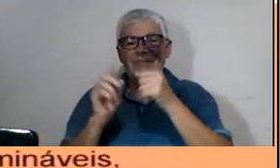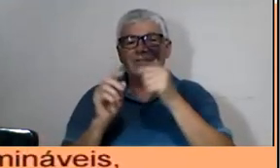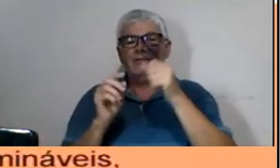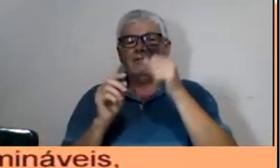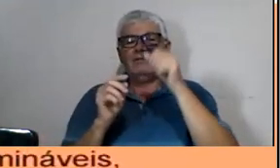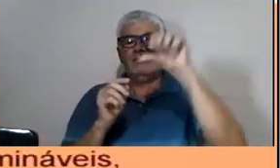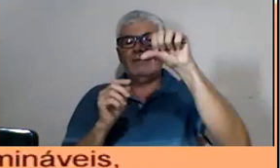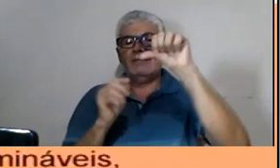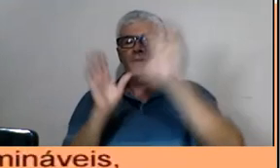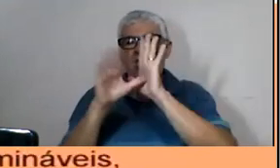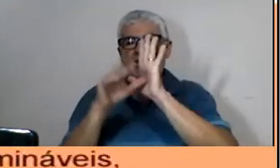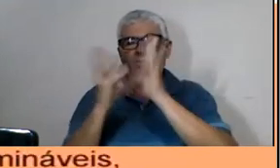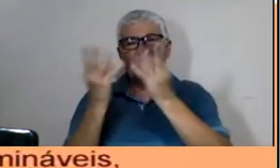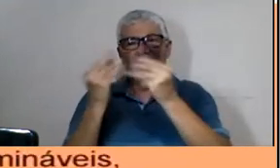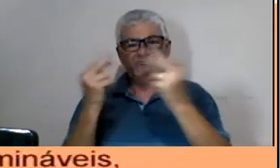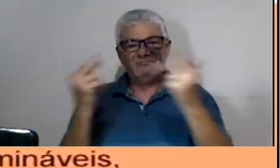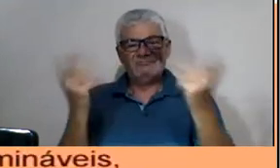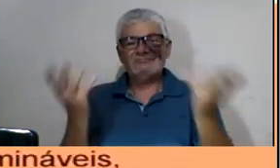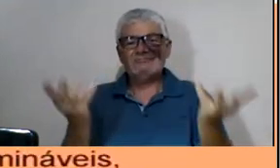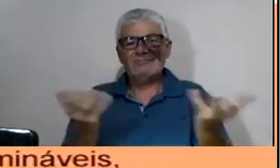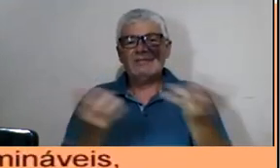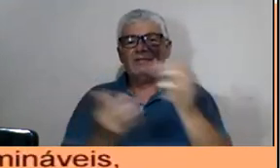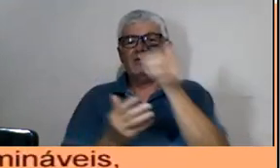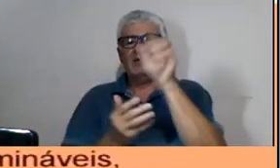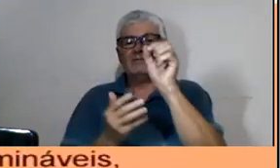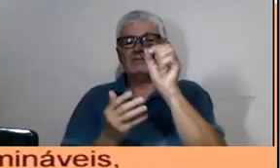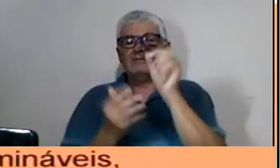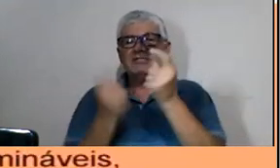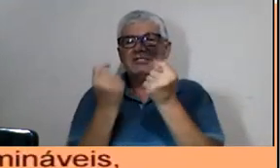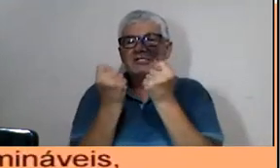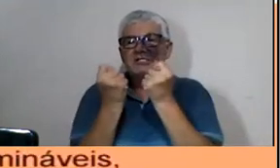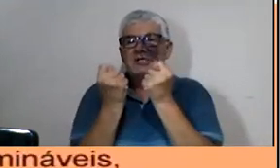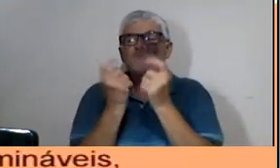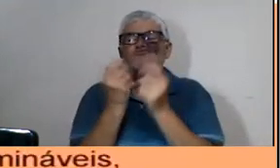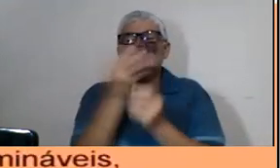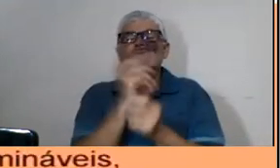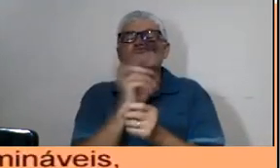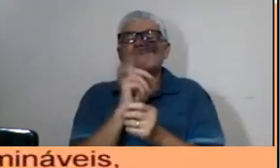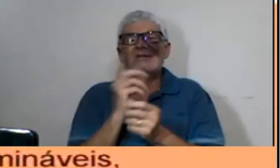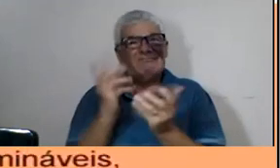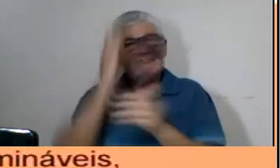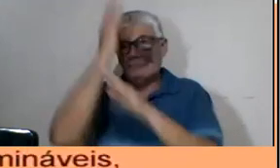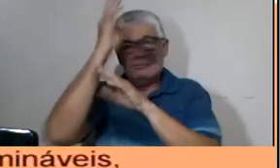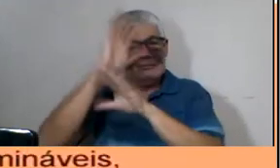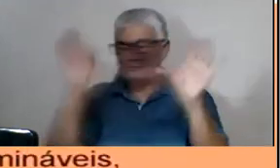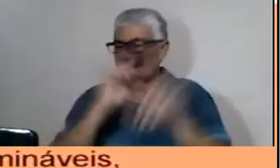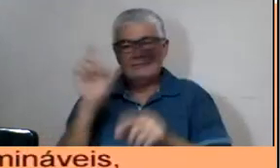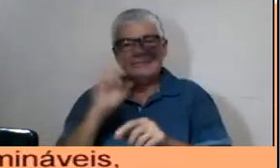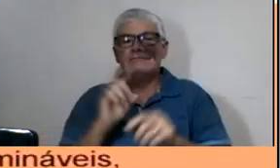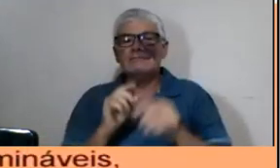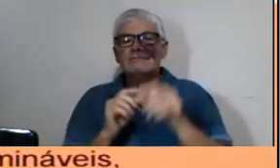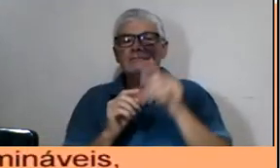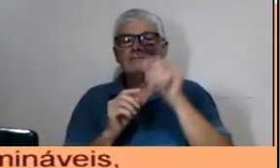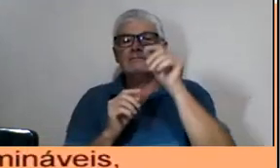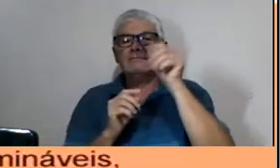para ler os livros, aquela coisa toda. Então, era uma turma bem desmotivada. Uns por não ter